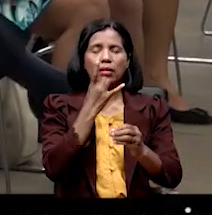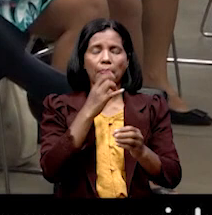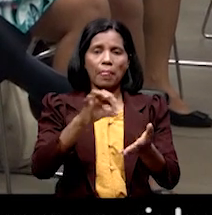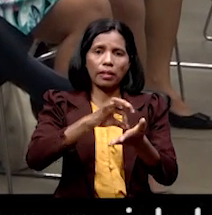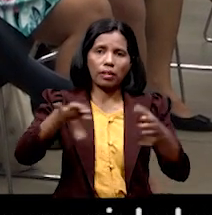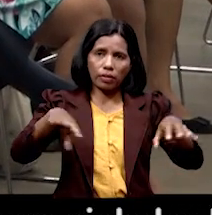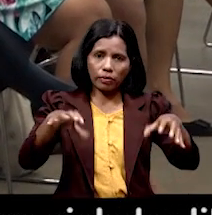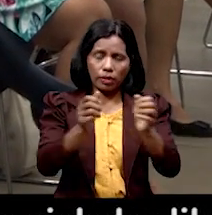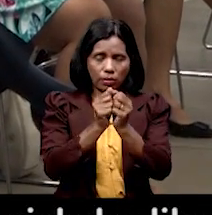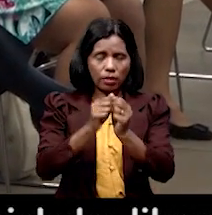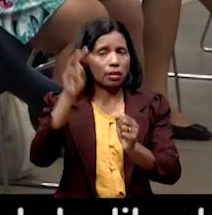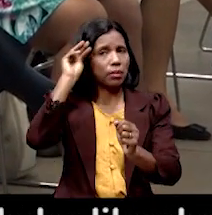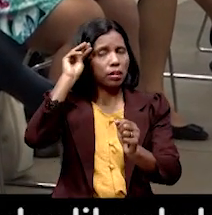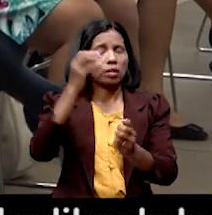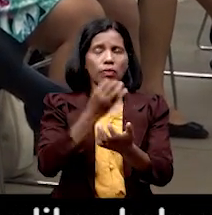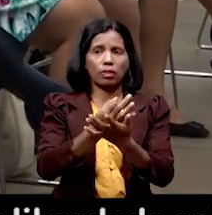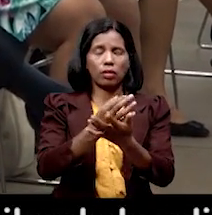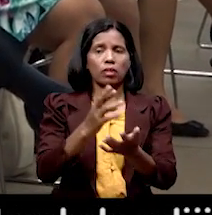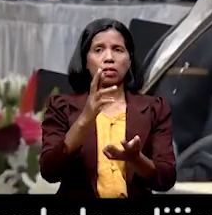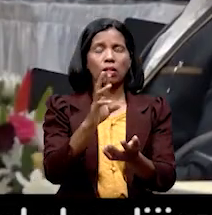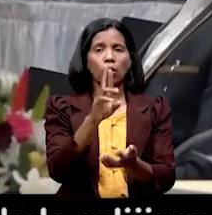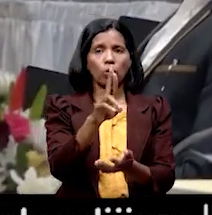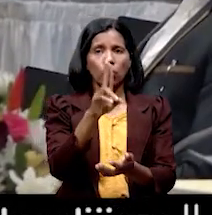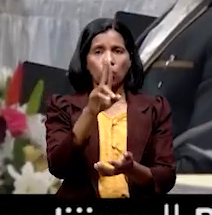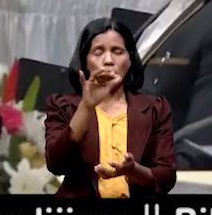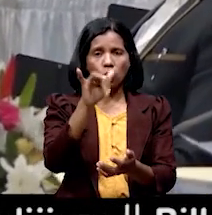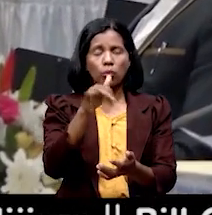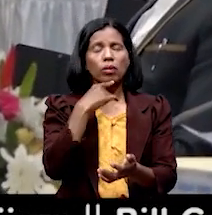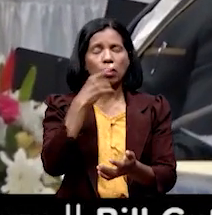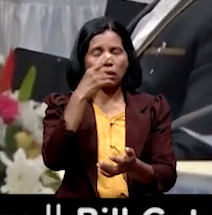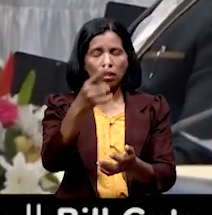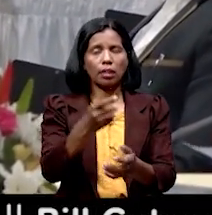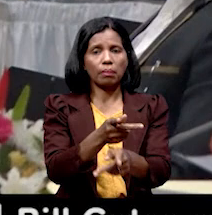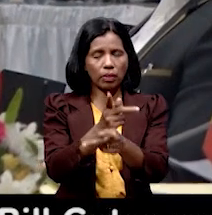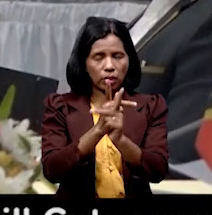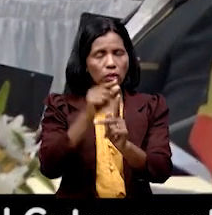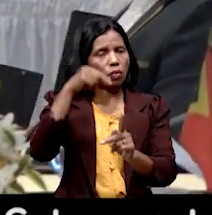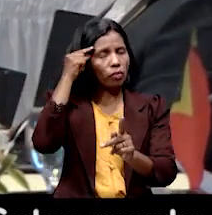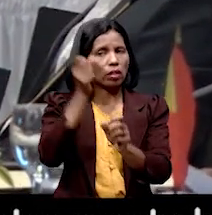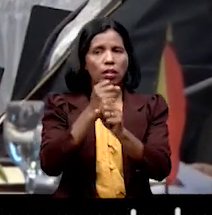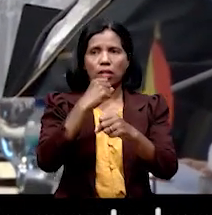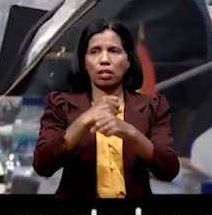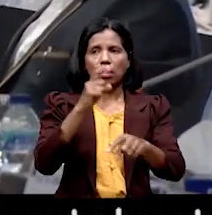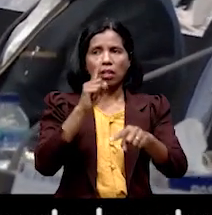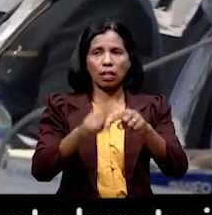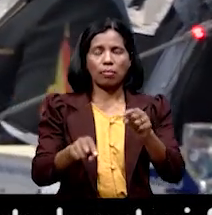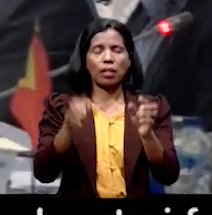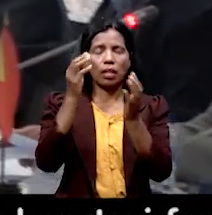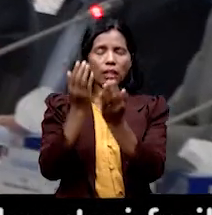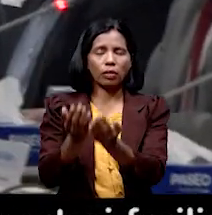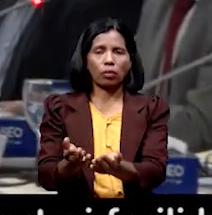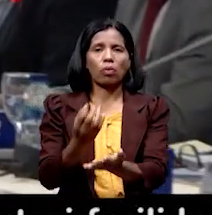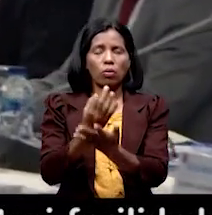ne ministro finanças Rui Augusto Gomes explica razão empréstimo nebe governo halo hodi labele hator dan fundo